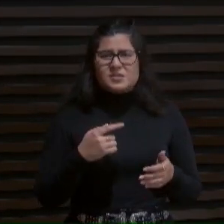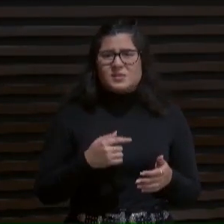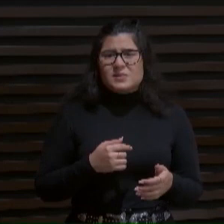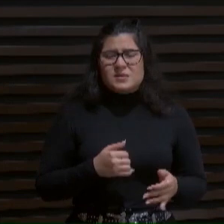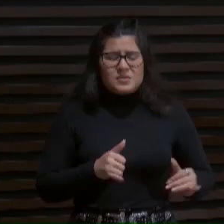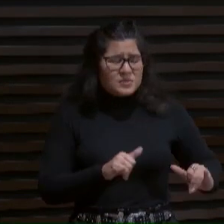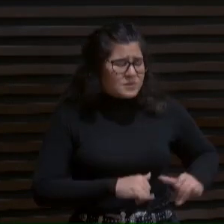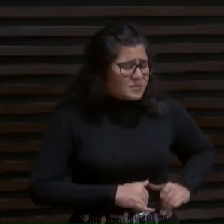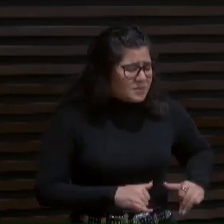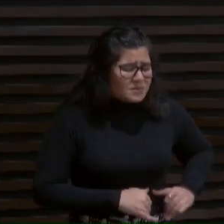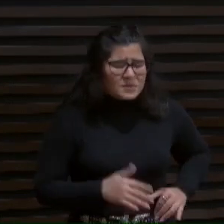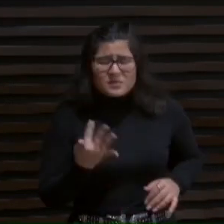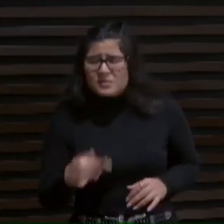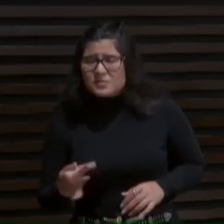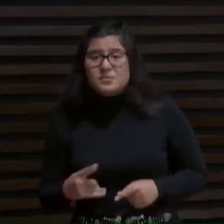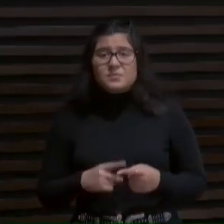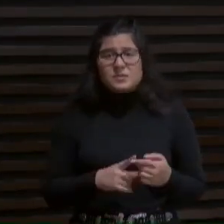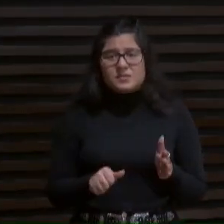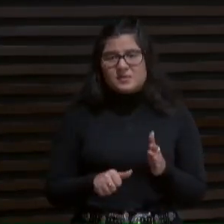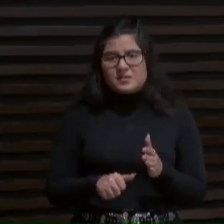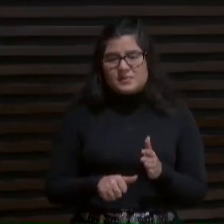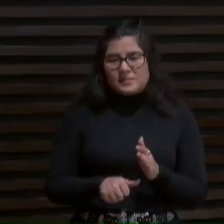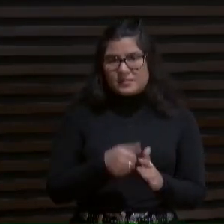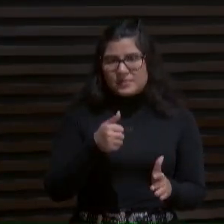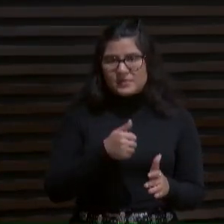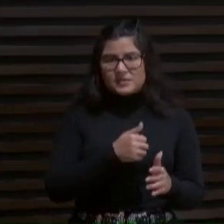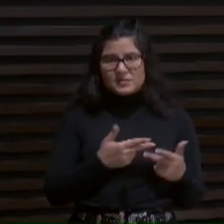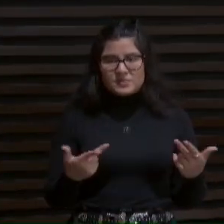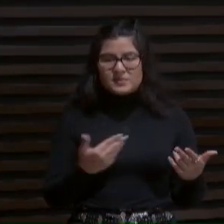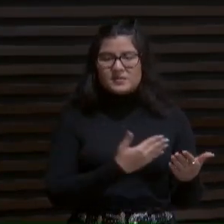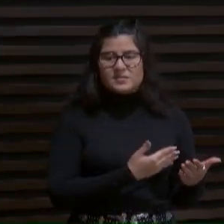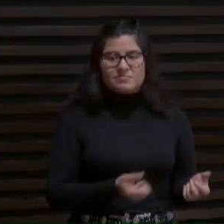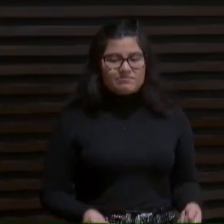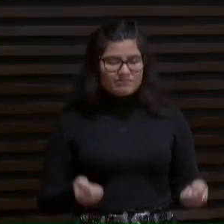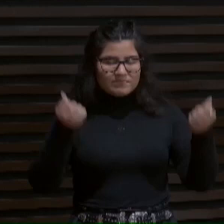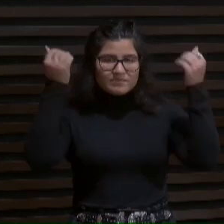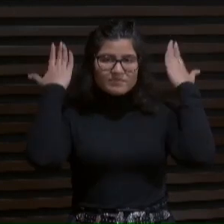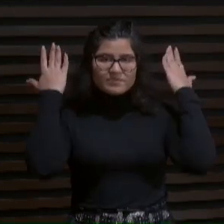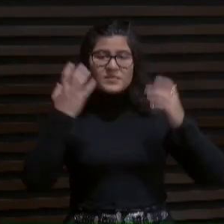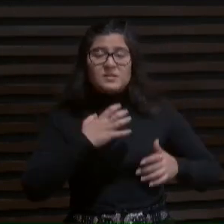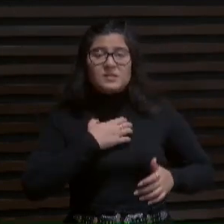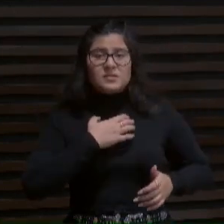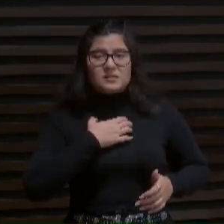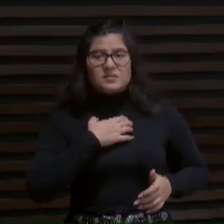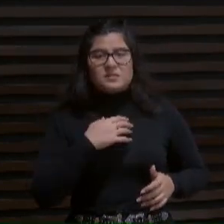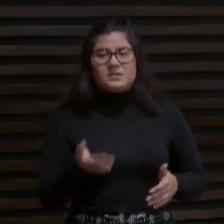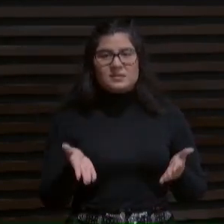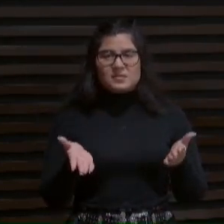nem dor, porque as primeiras coisas passaram. Da mesma maneira que ele deu a